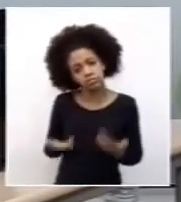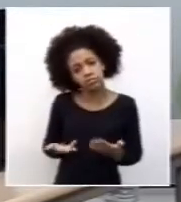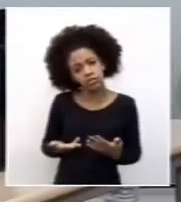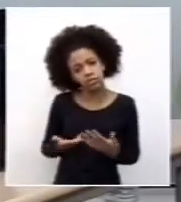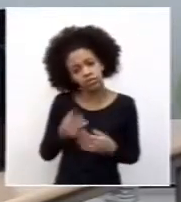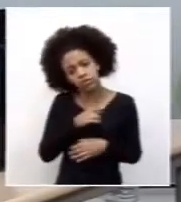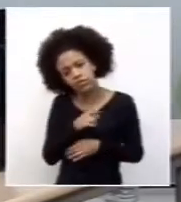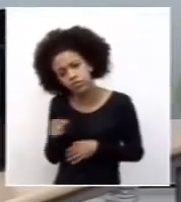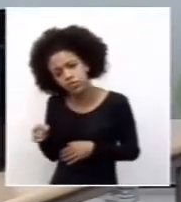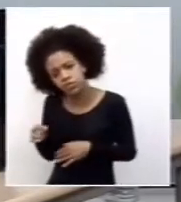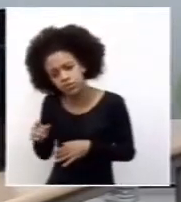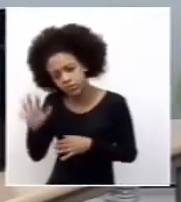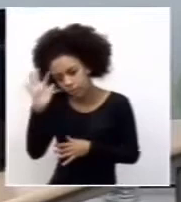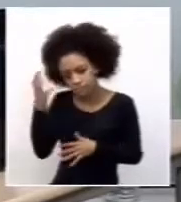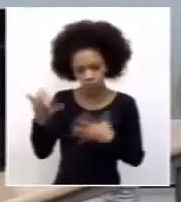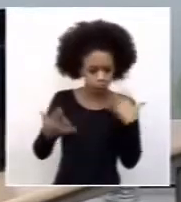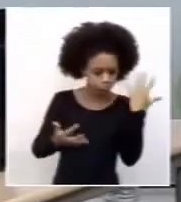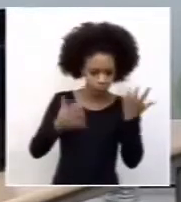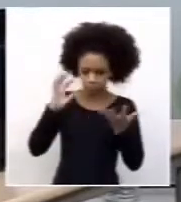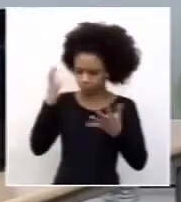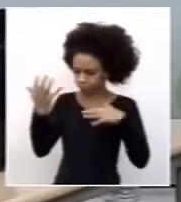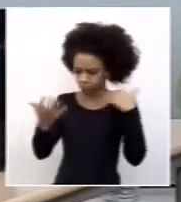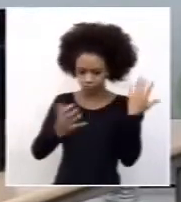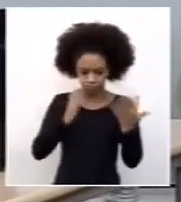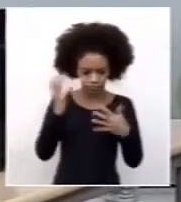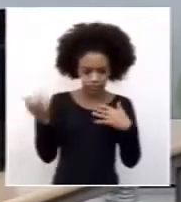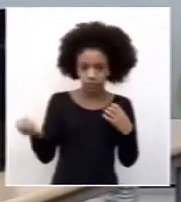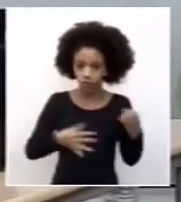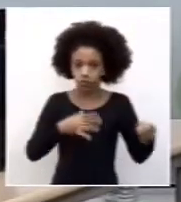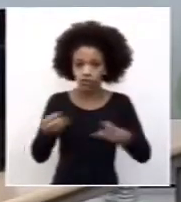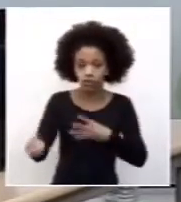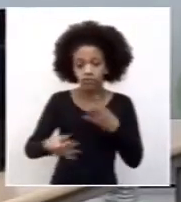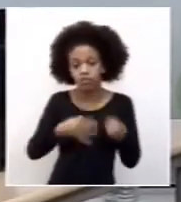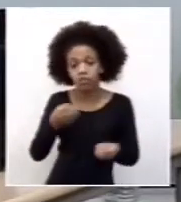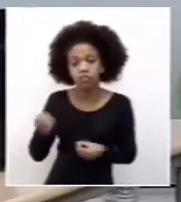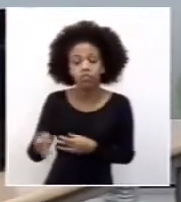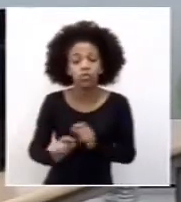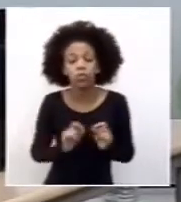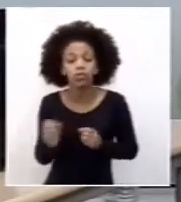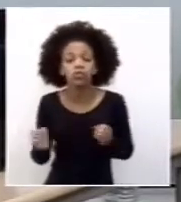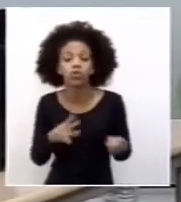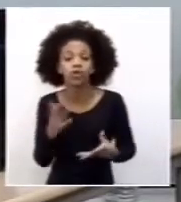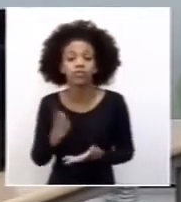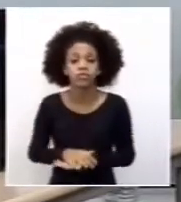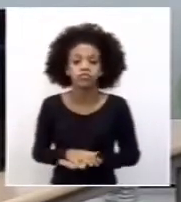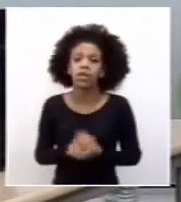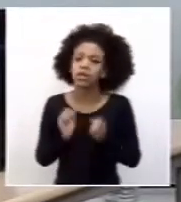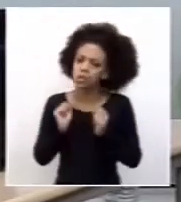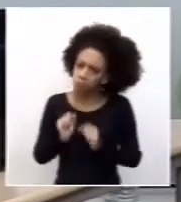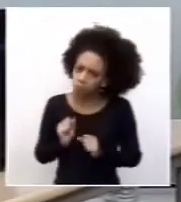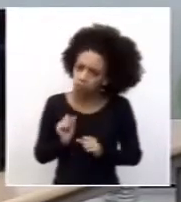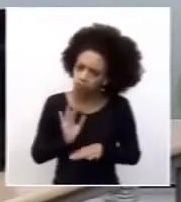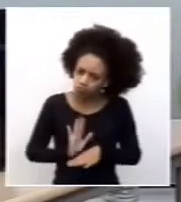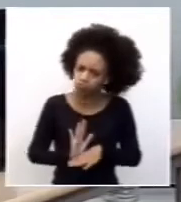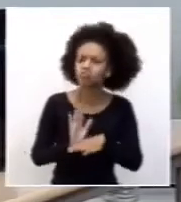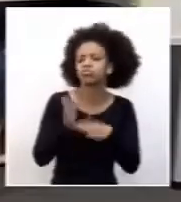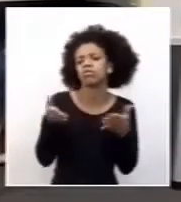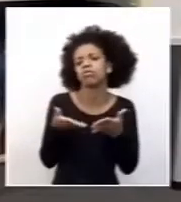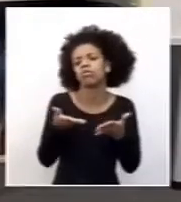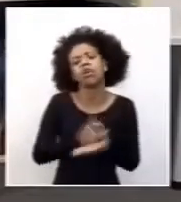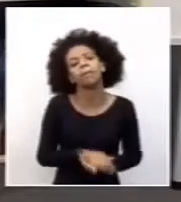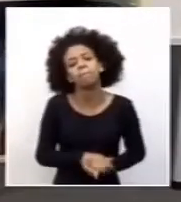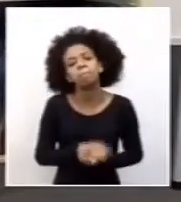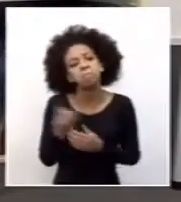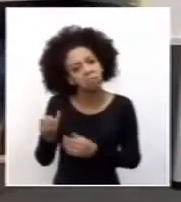vai reinventando vários elementos que possam contribuir nesse momento, né, professor Bruno? Sim. Tá?